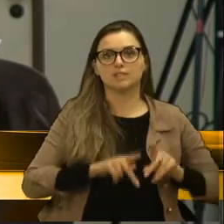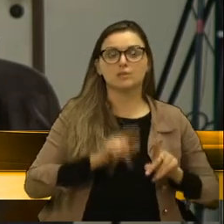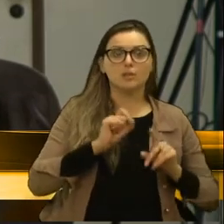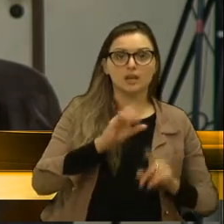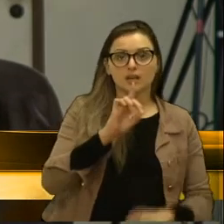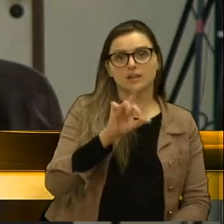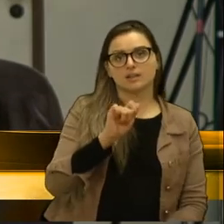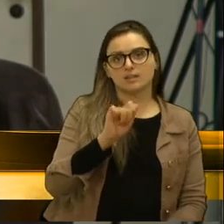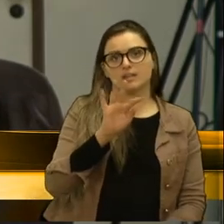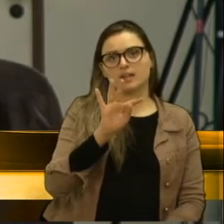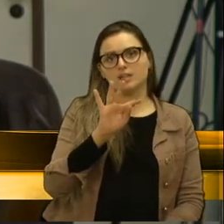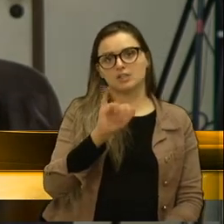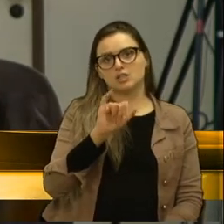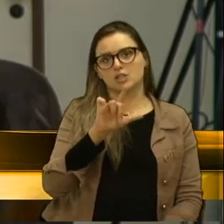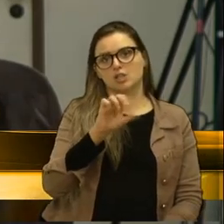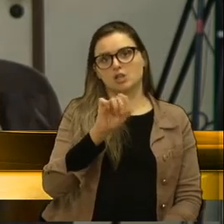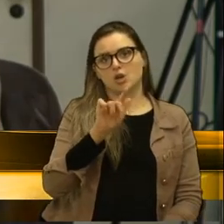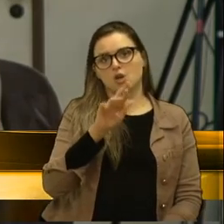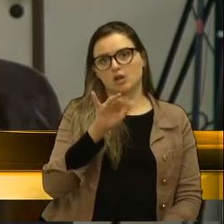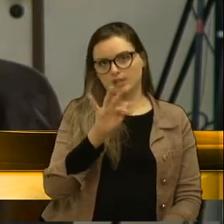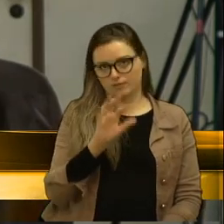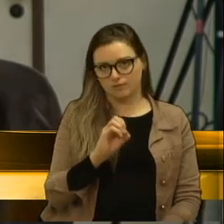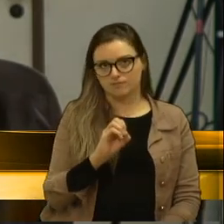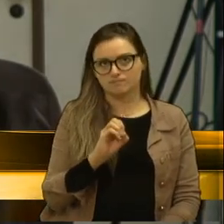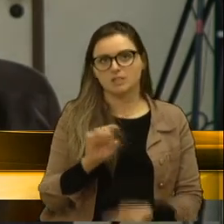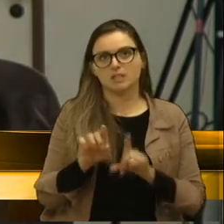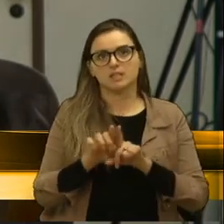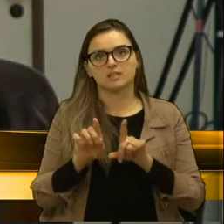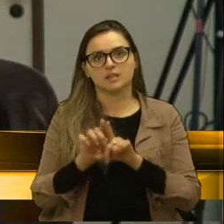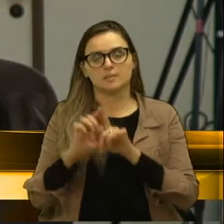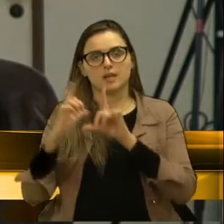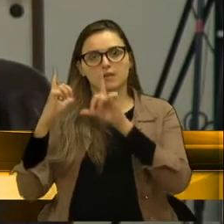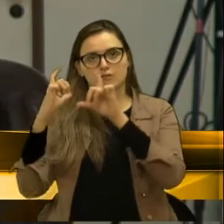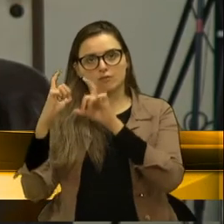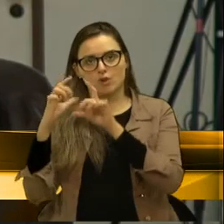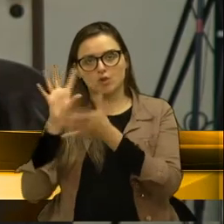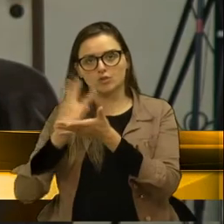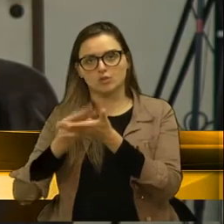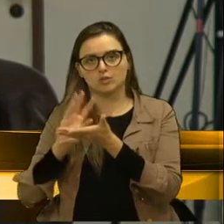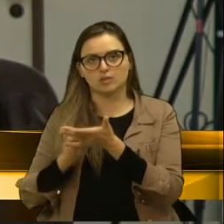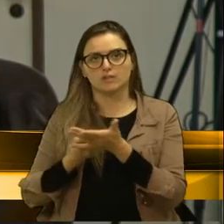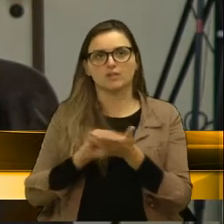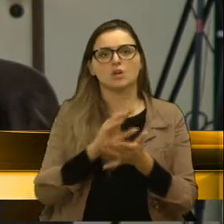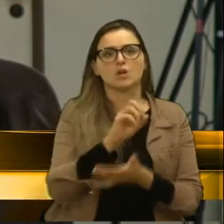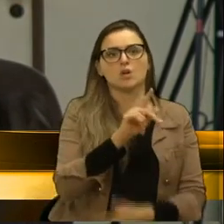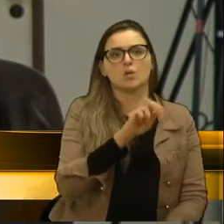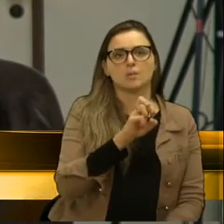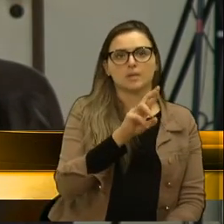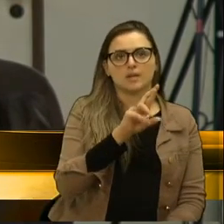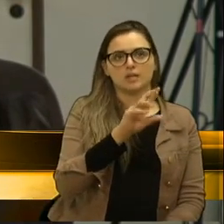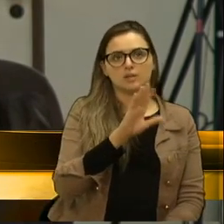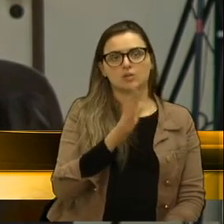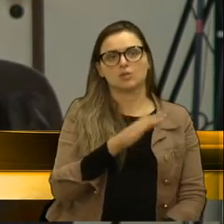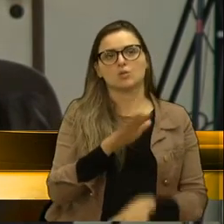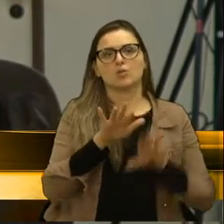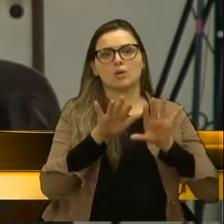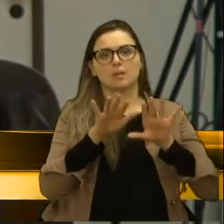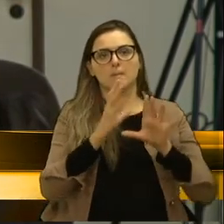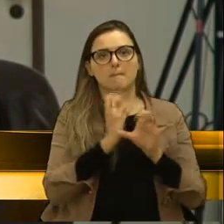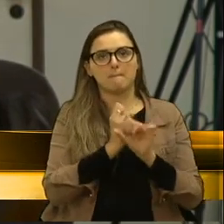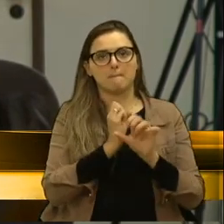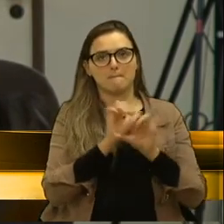funcional. Além de datilógrafos, fotogravador, operador litográfico, operador de máquina de